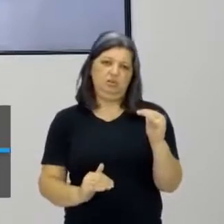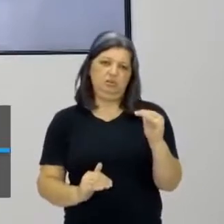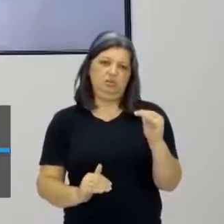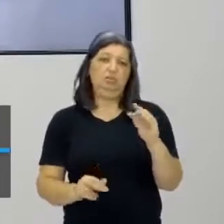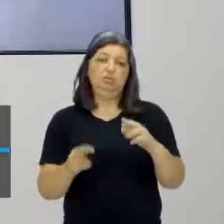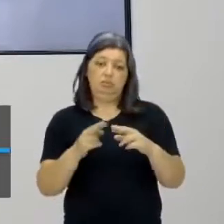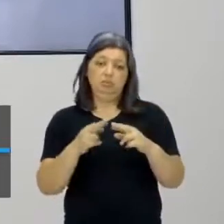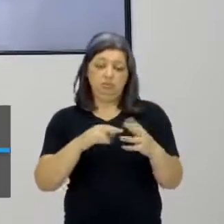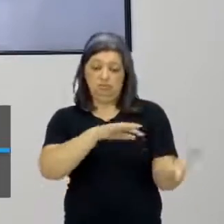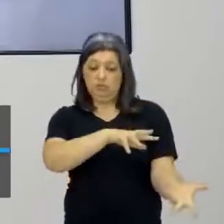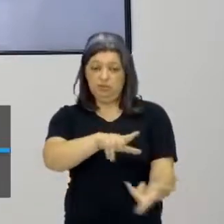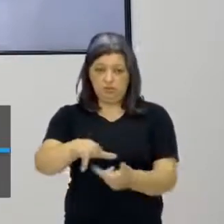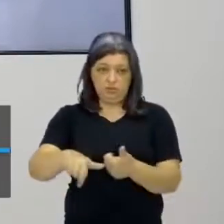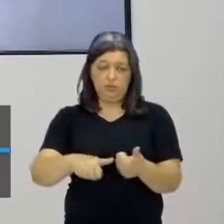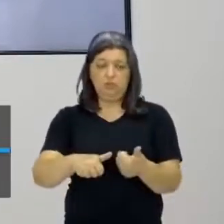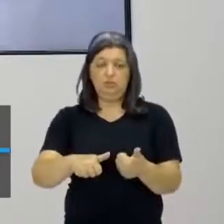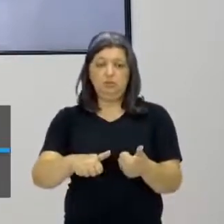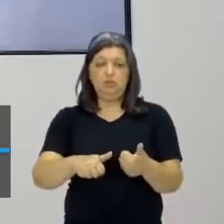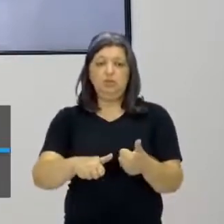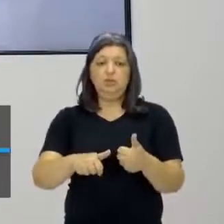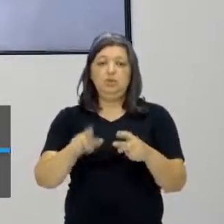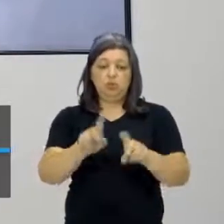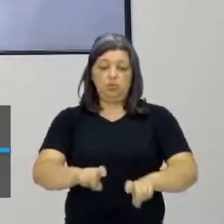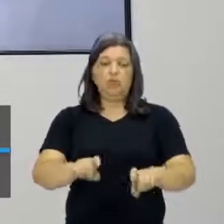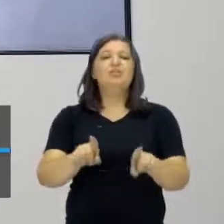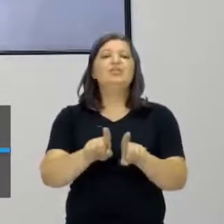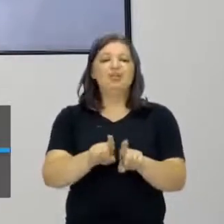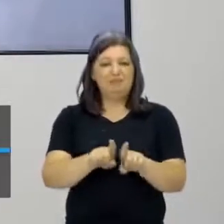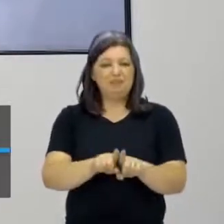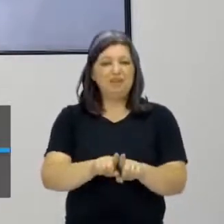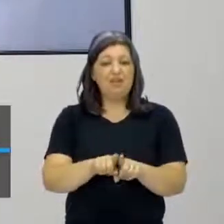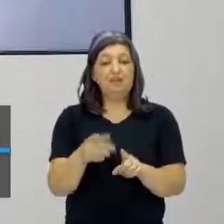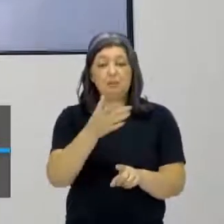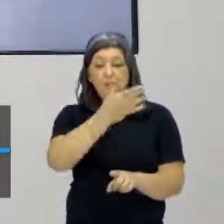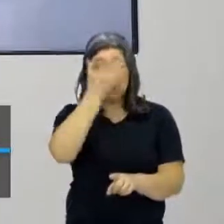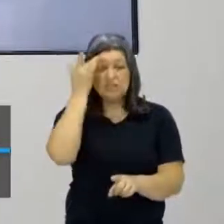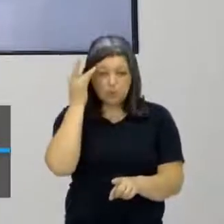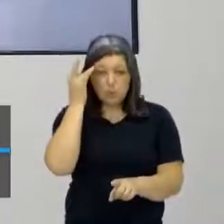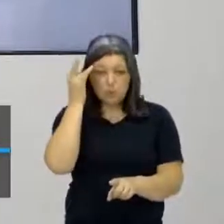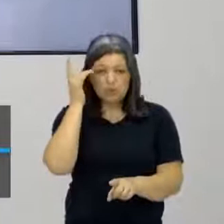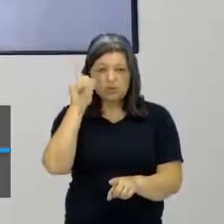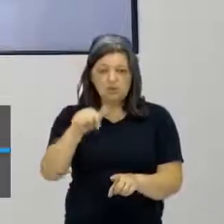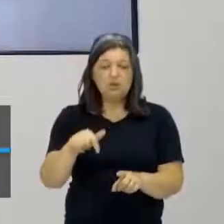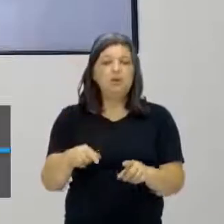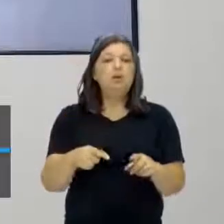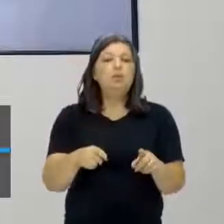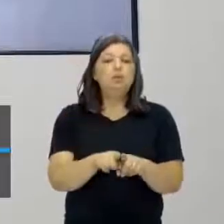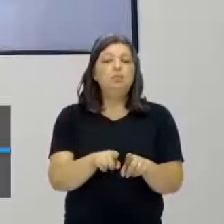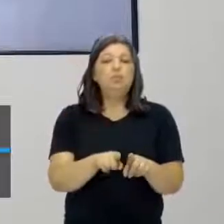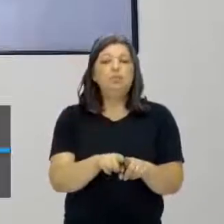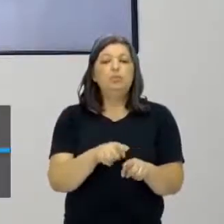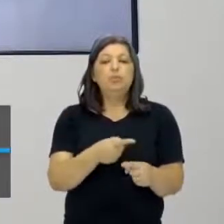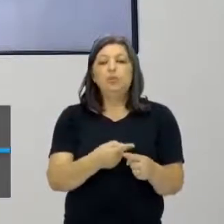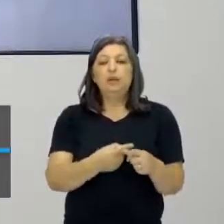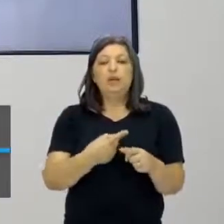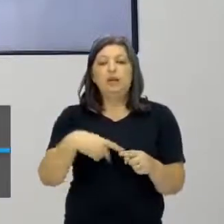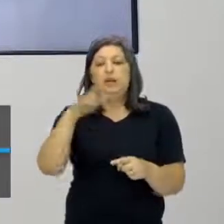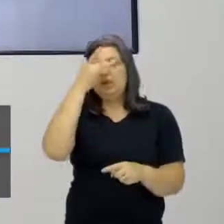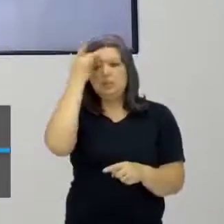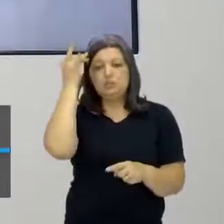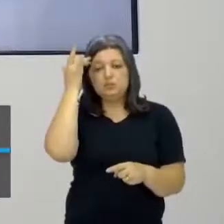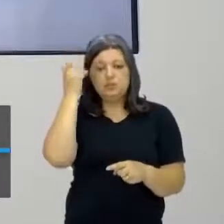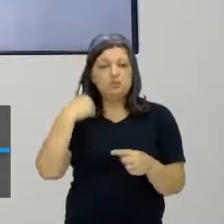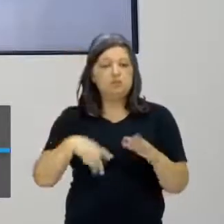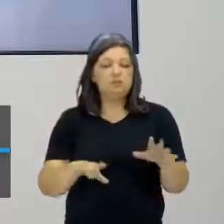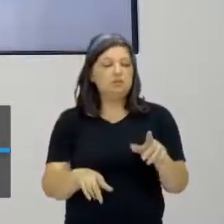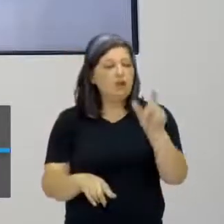de computadores e também é a rede mundial de pessoas. Porque são as pessoas que fazem a internet. E às vezes esse rapaz aqui, ó, ele é um